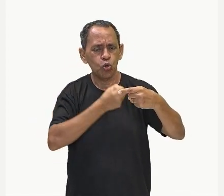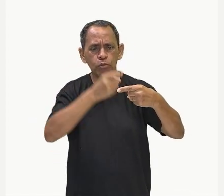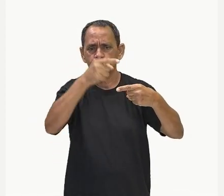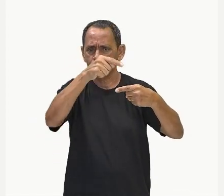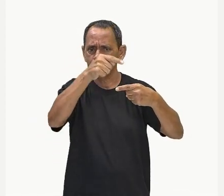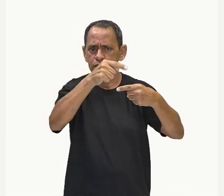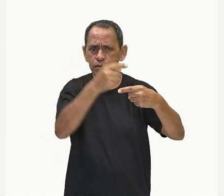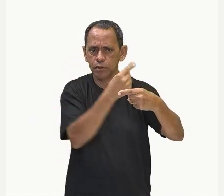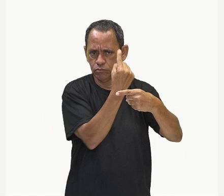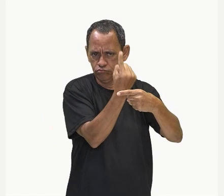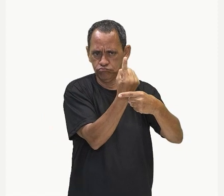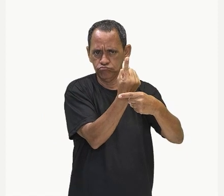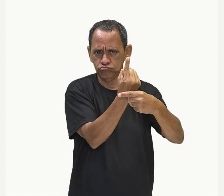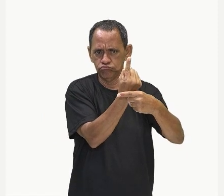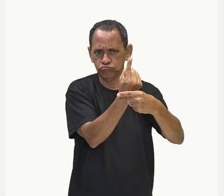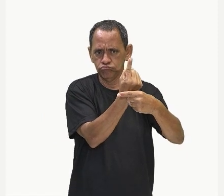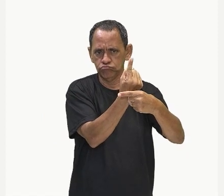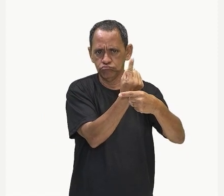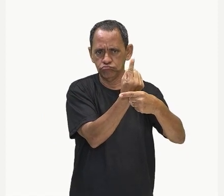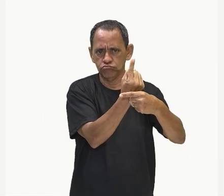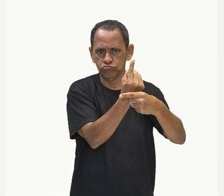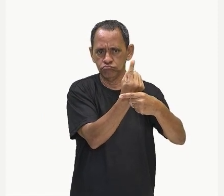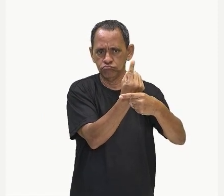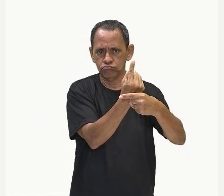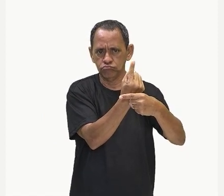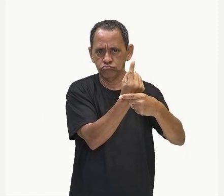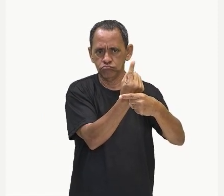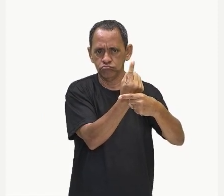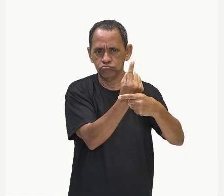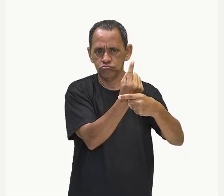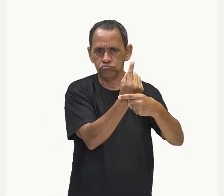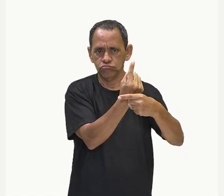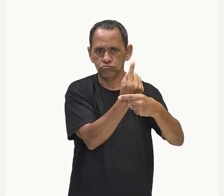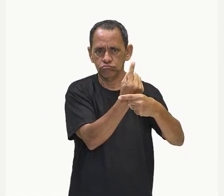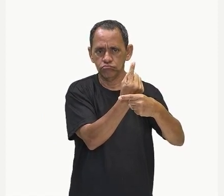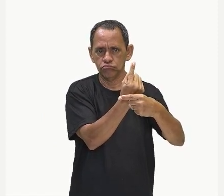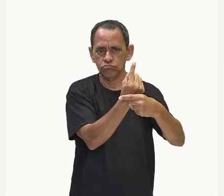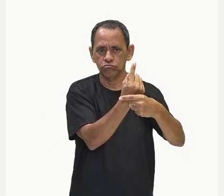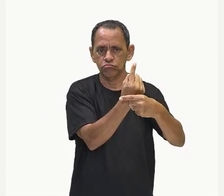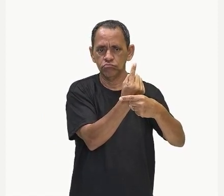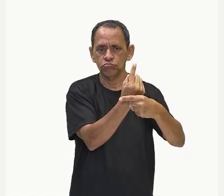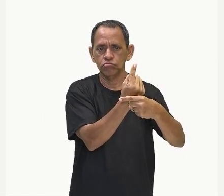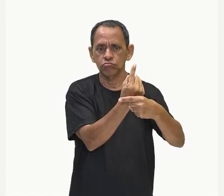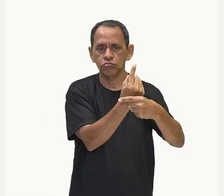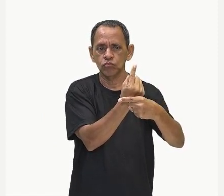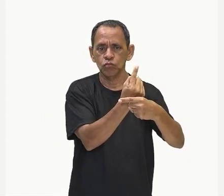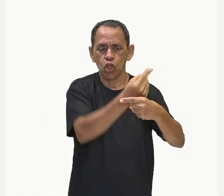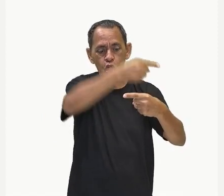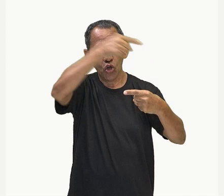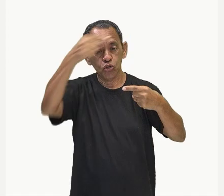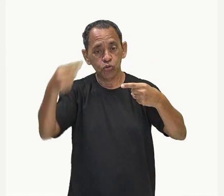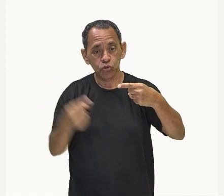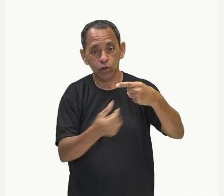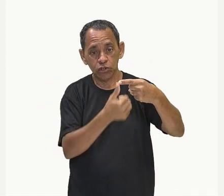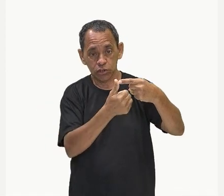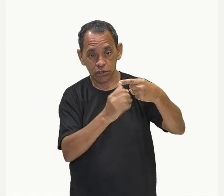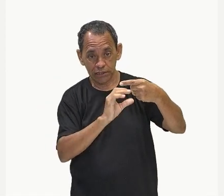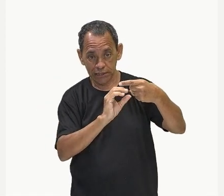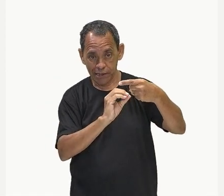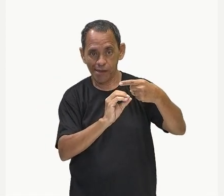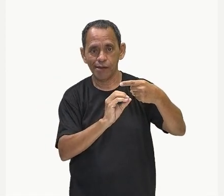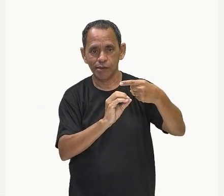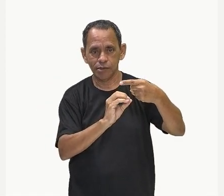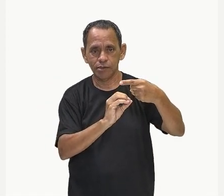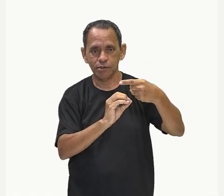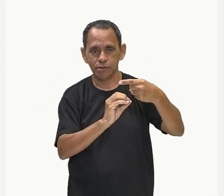número 1, certo? A gente vai colocar ele, ó. E o meu número de baixo, que é sempre uma